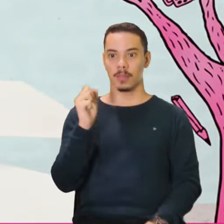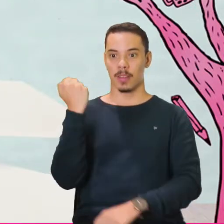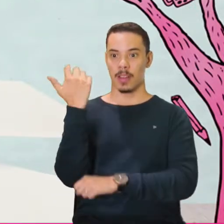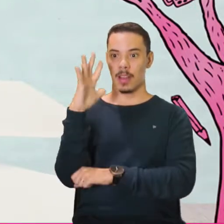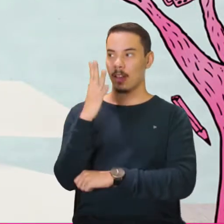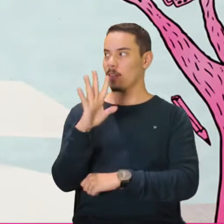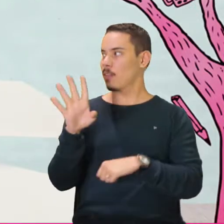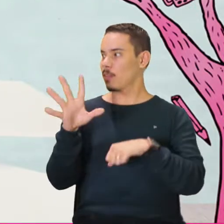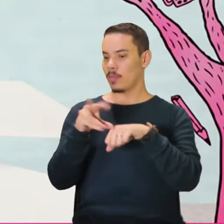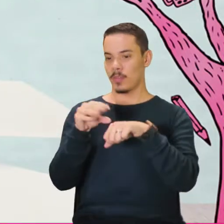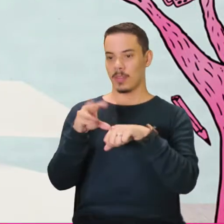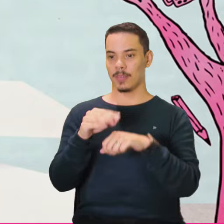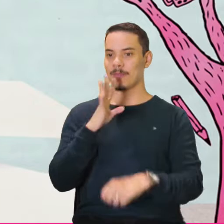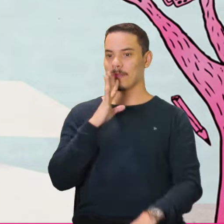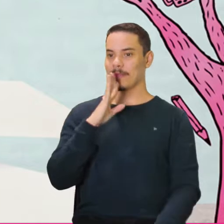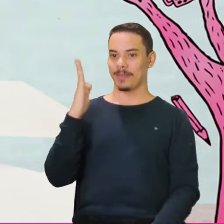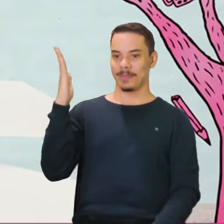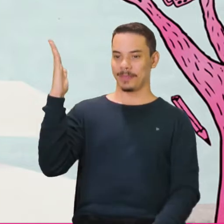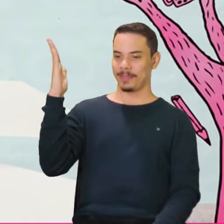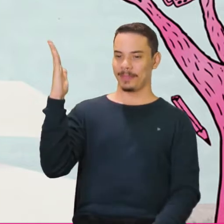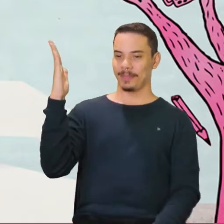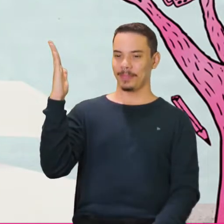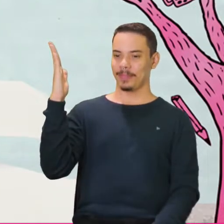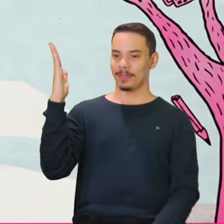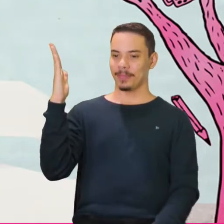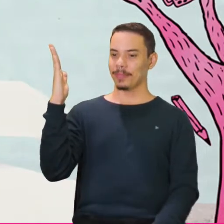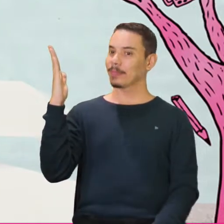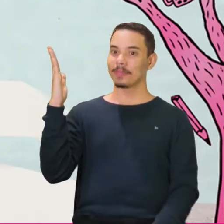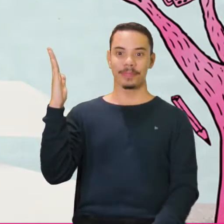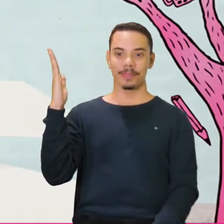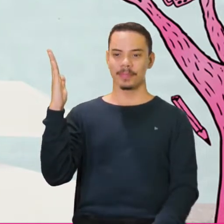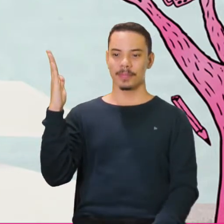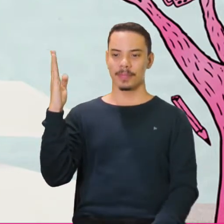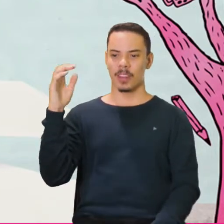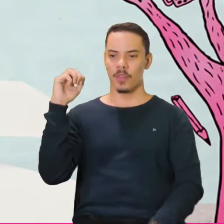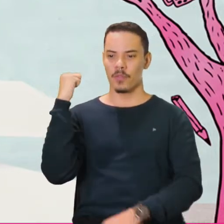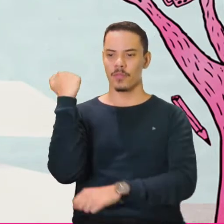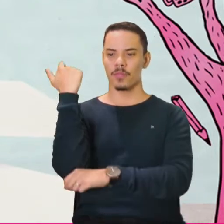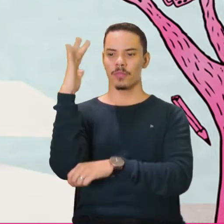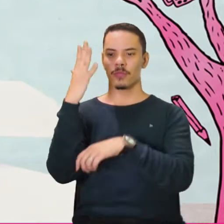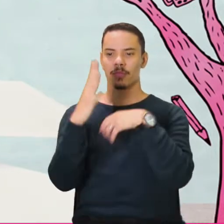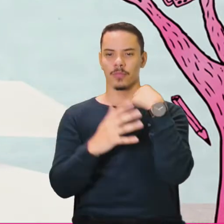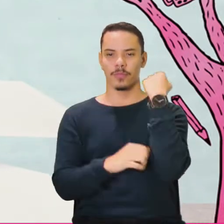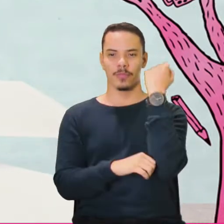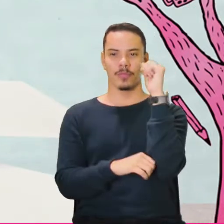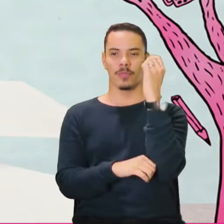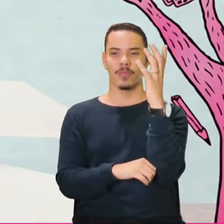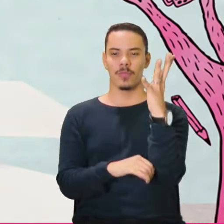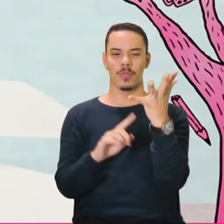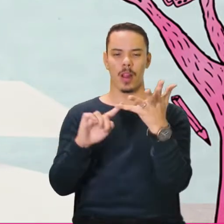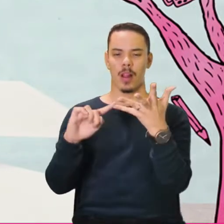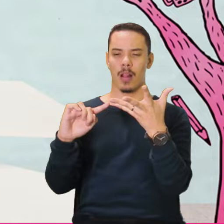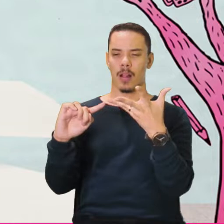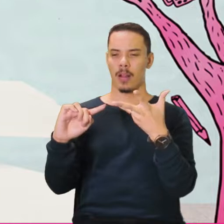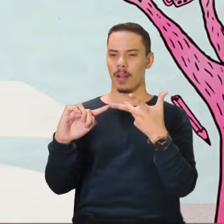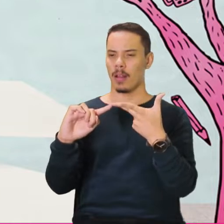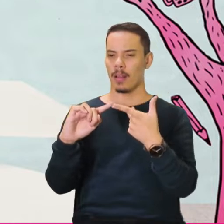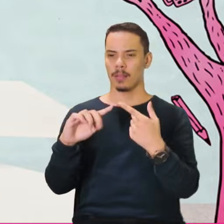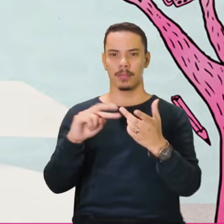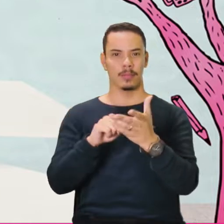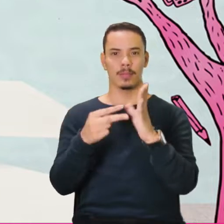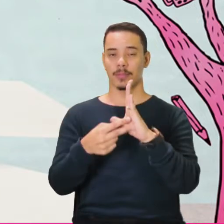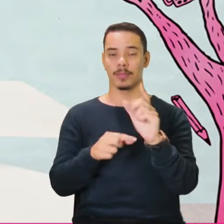do conhecimento, toda florida, eu digo o quê? Que nós